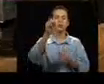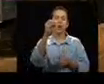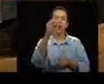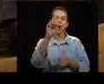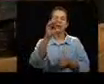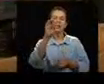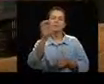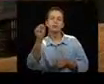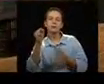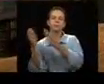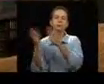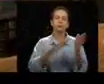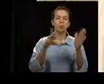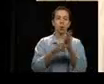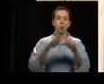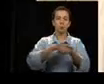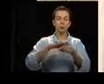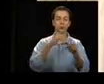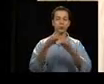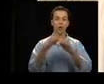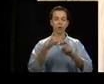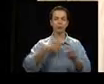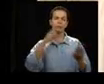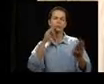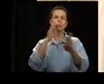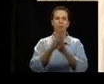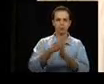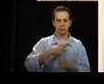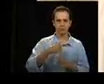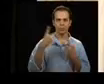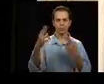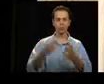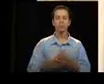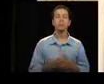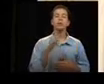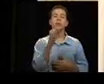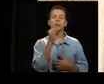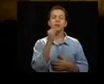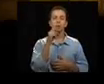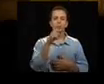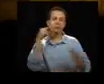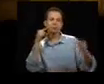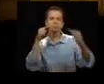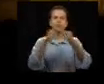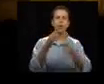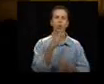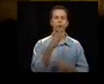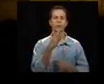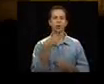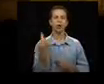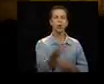que também usava esse processo do diálogo para que se chegasse a uma descoberta. Agora, para que você atinja